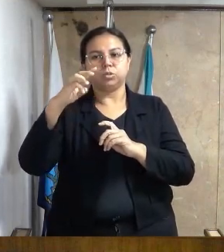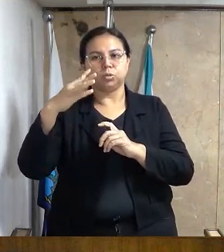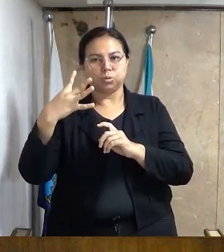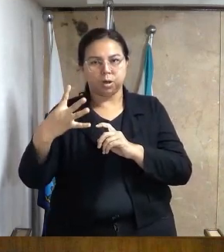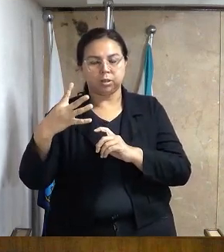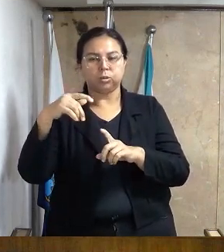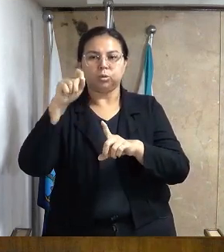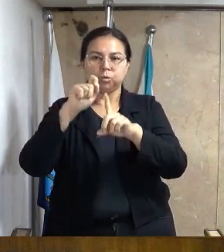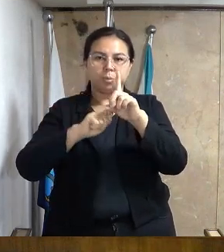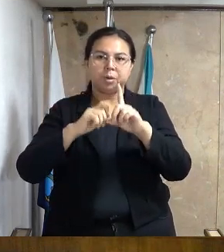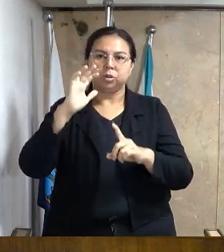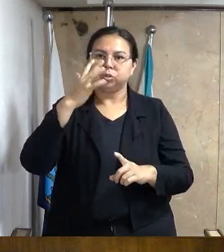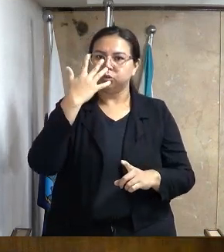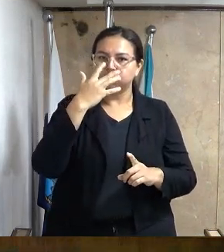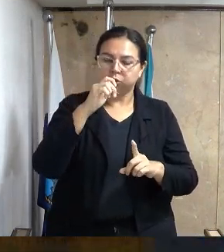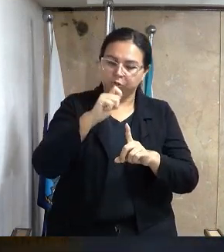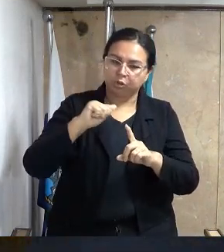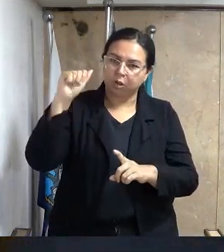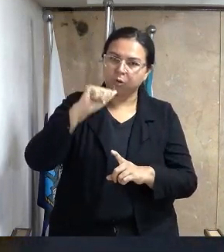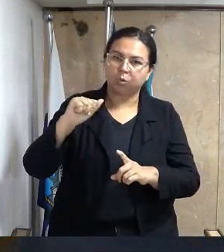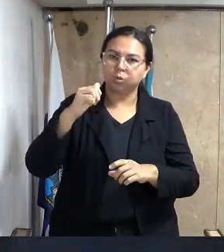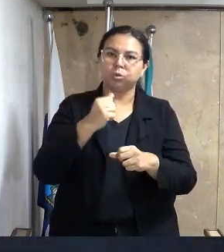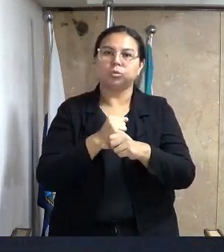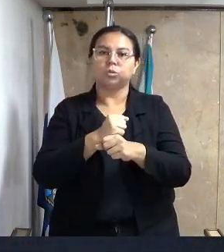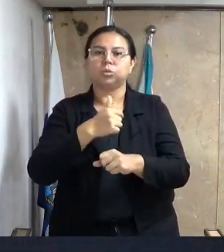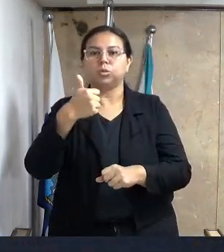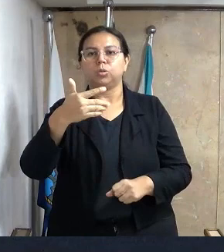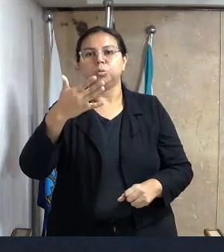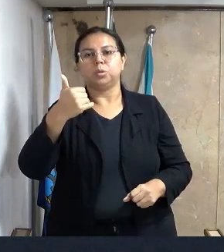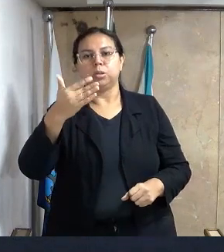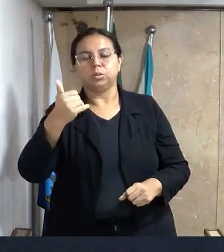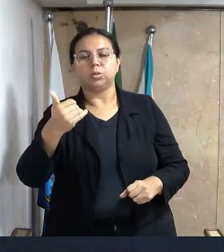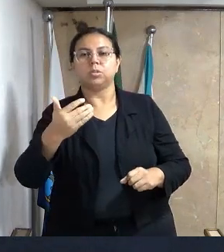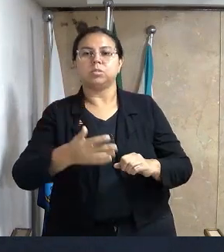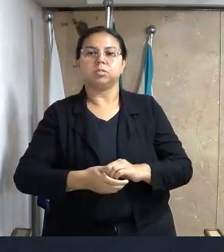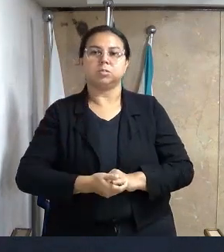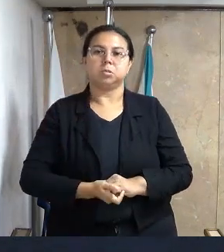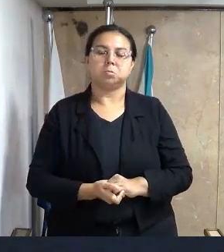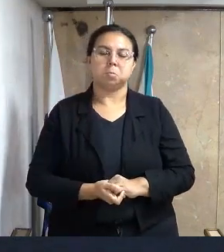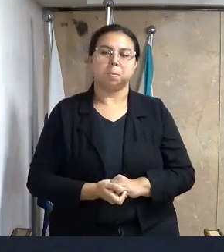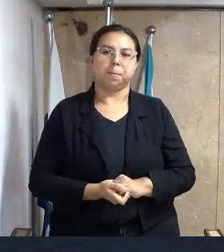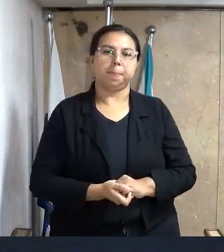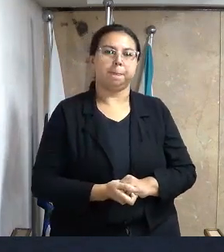26 de agosto de 2014, que institui o título Rubens Tinoco.